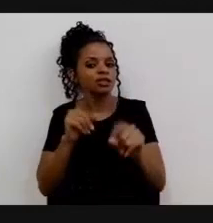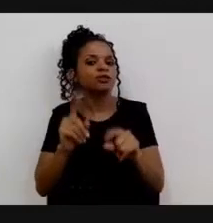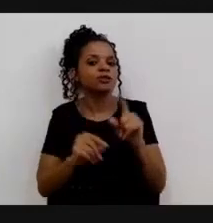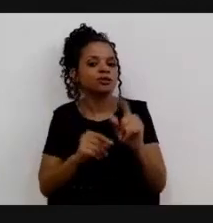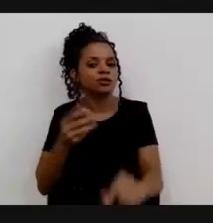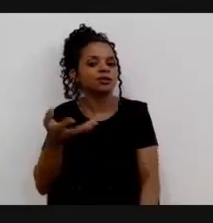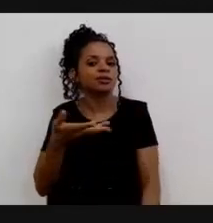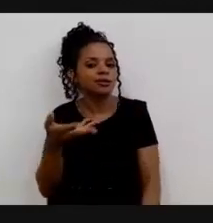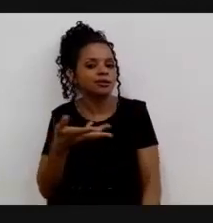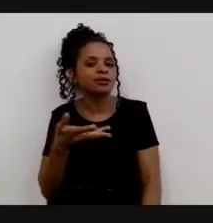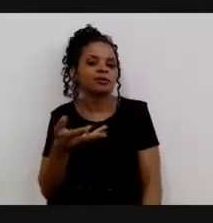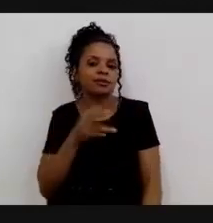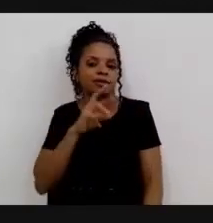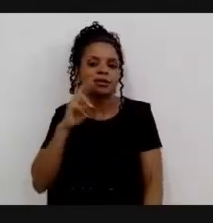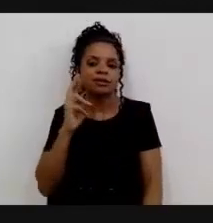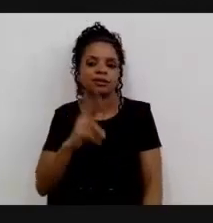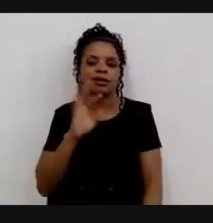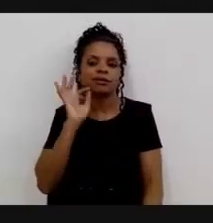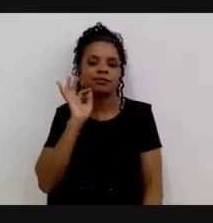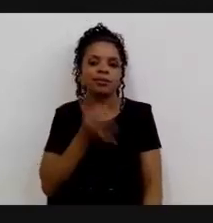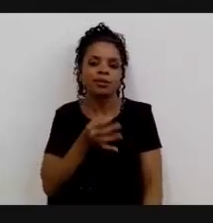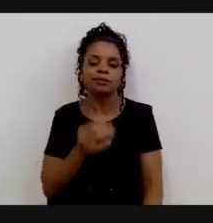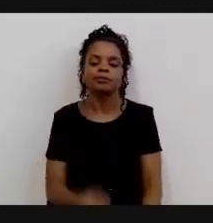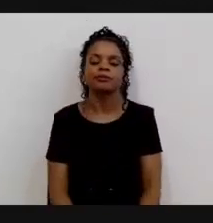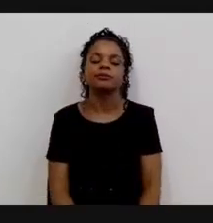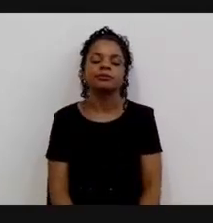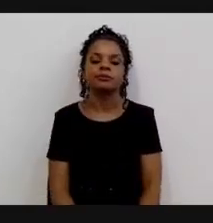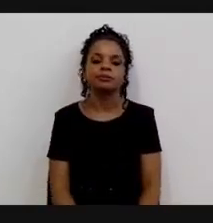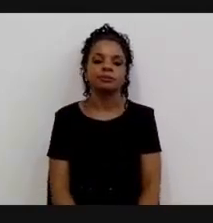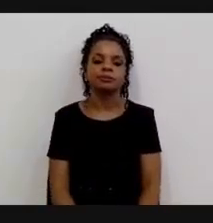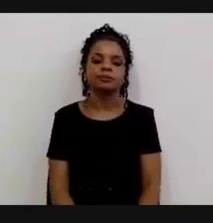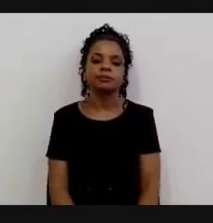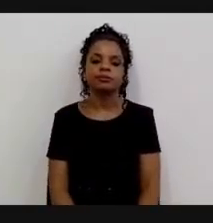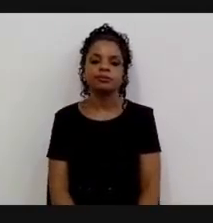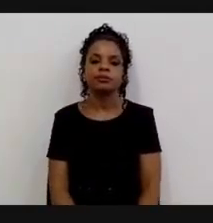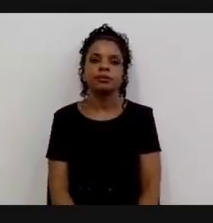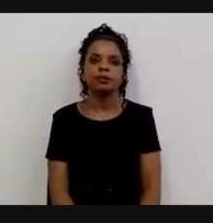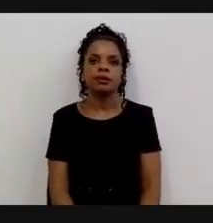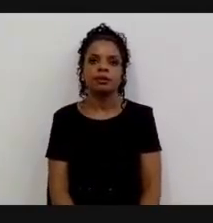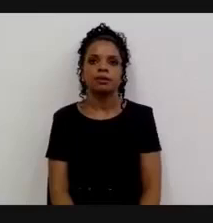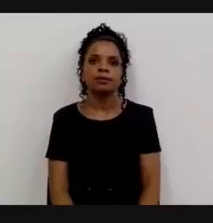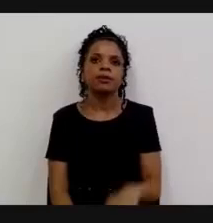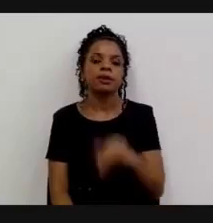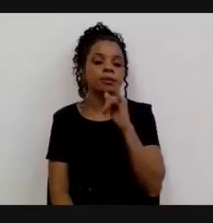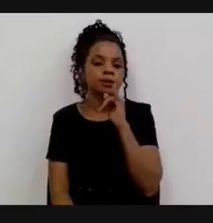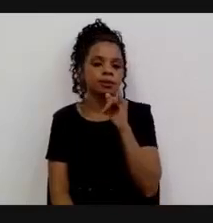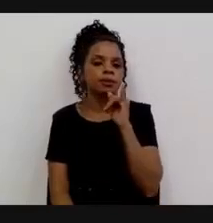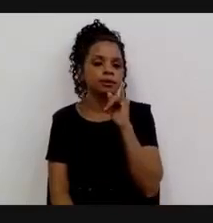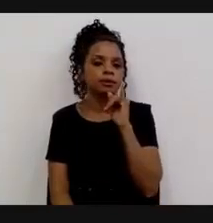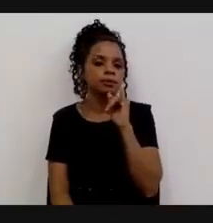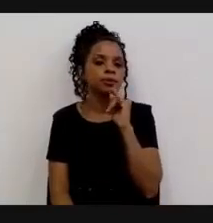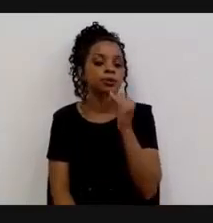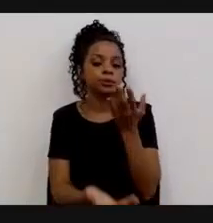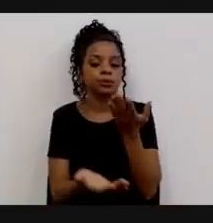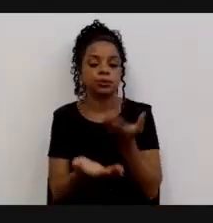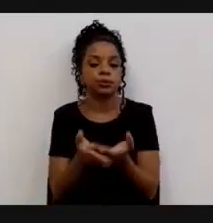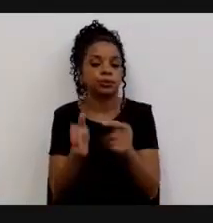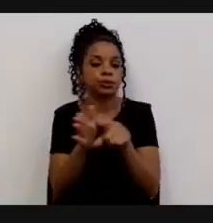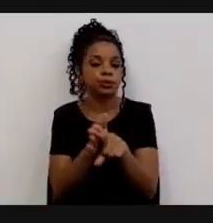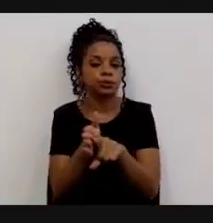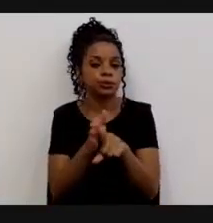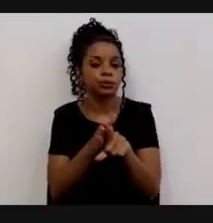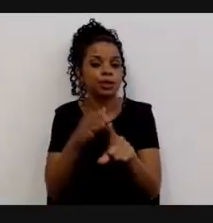terem visto o resultado. Então, um exemplo que eu dou é o estudo da violência nas escolas, por exemplo. Ele